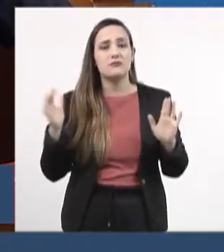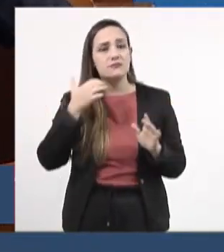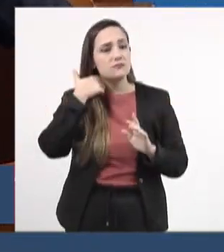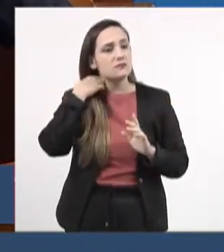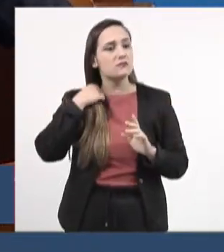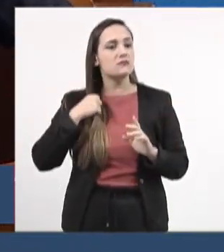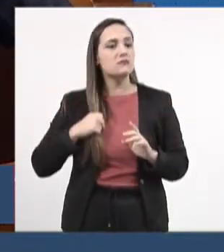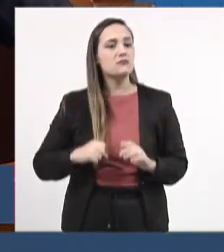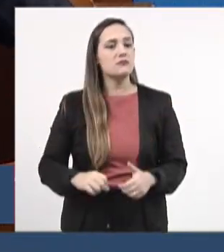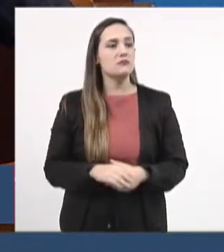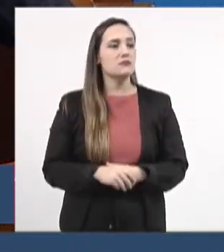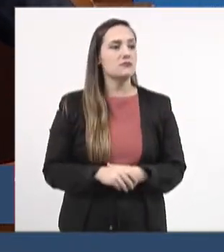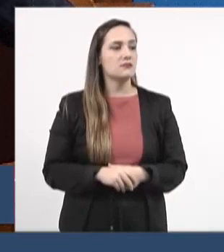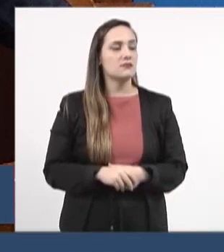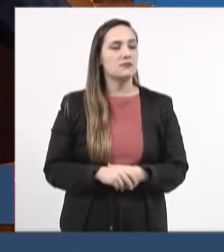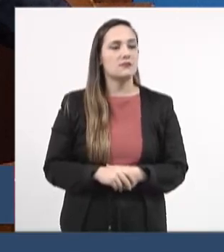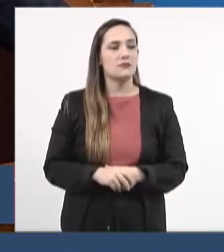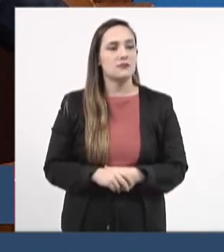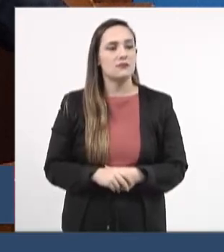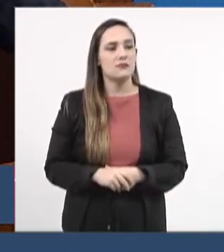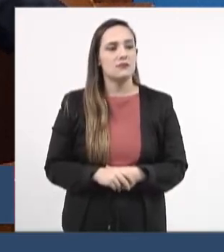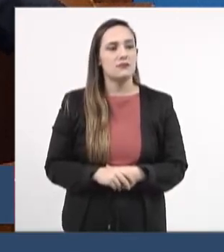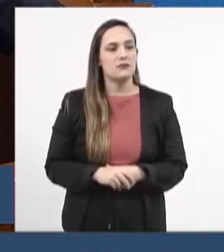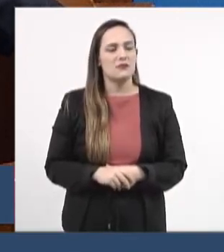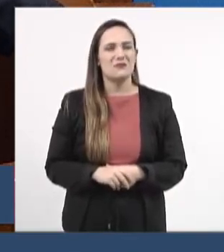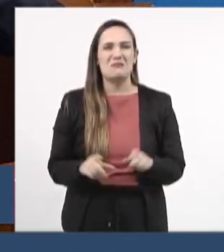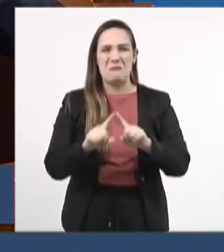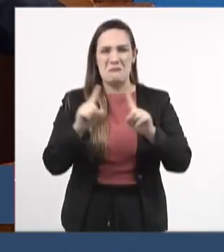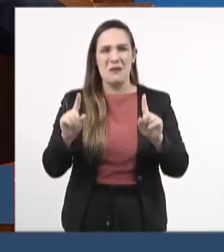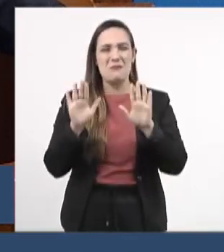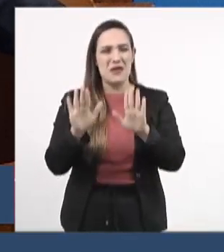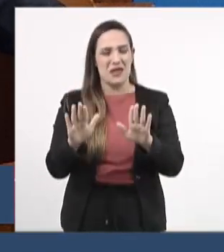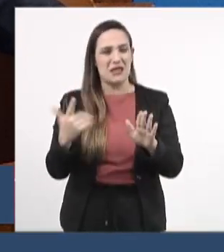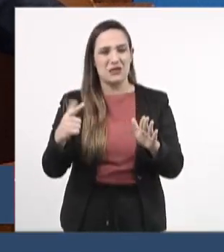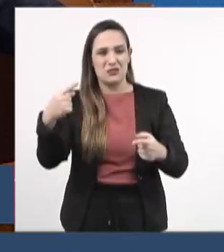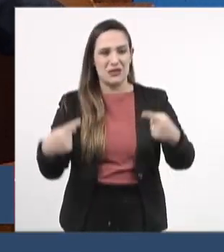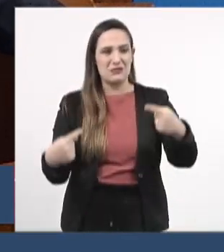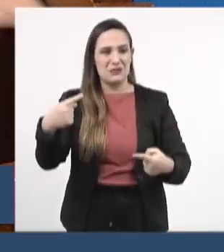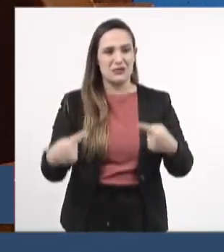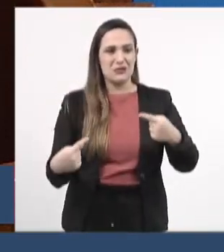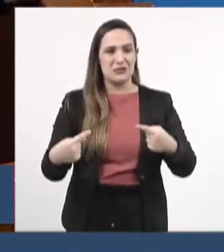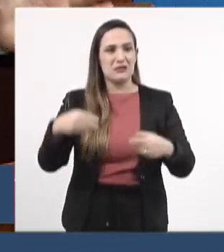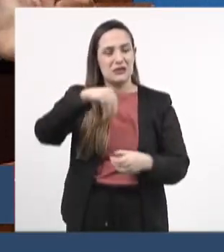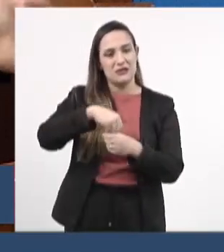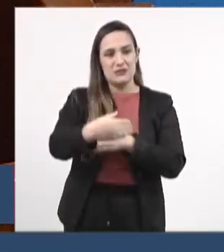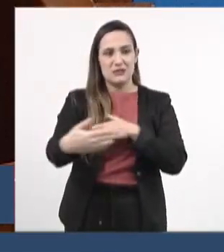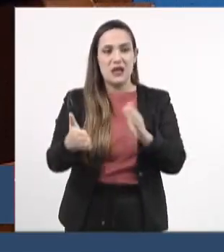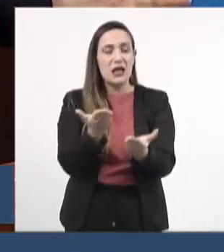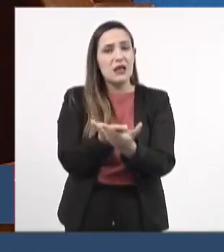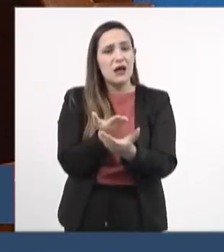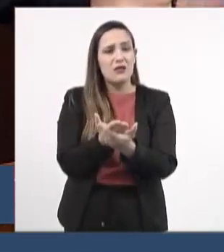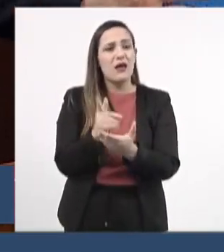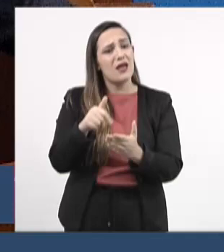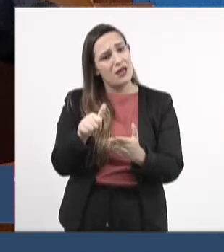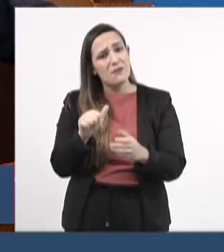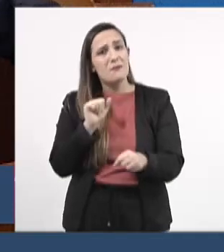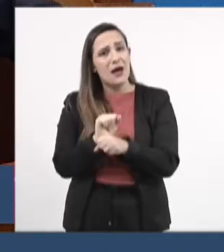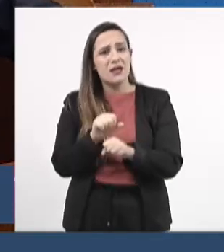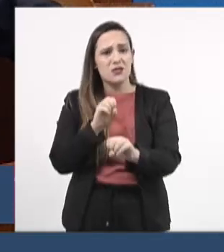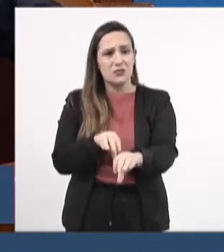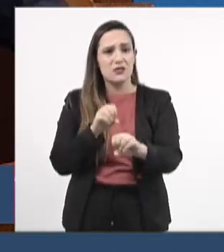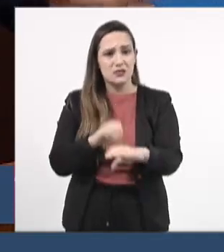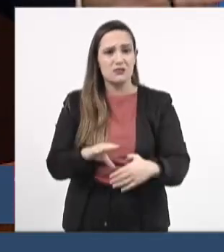opinião. Agora, impedir o debate em sala de aula é impedir a educação de